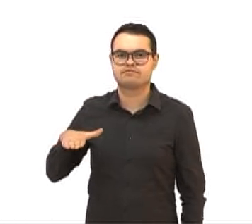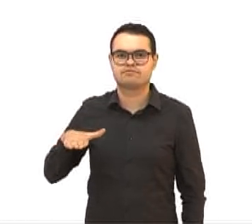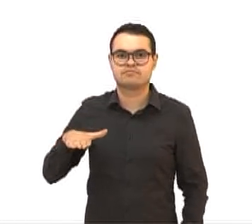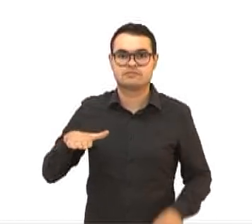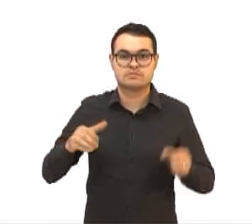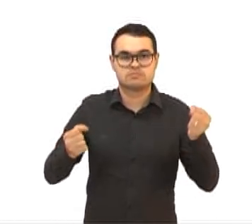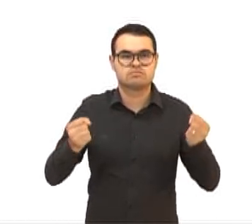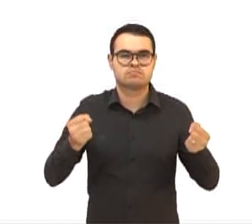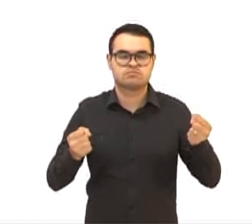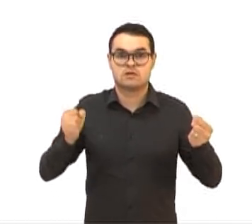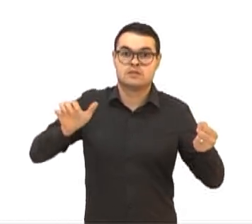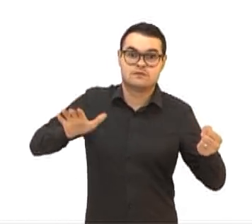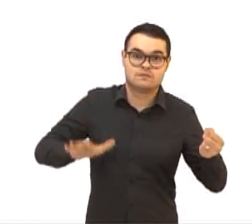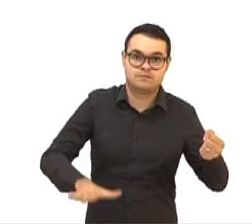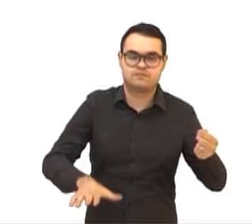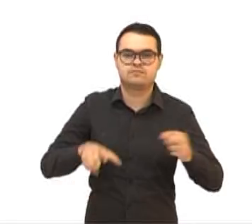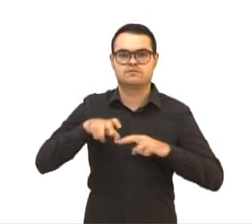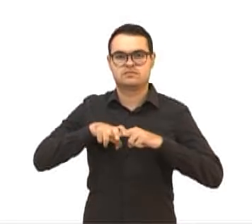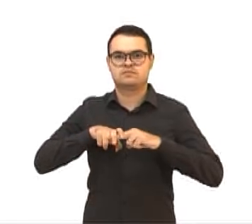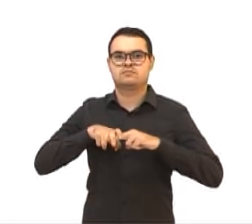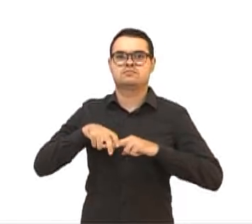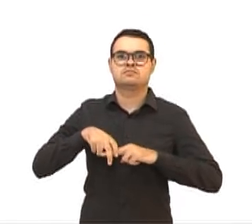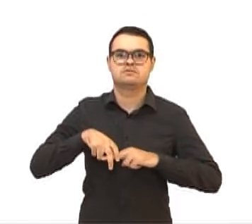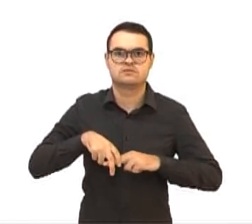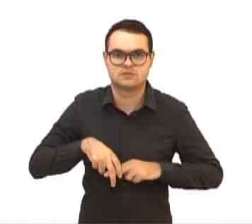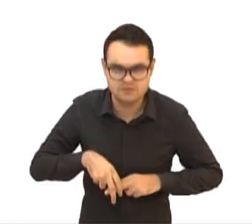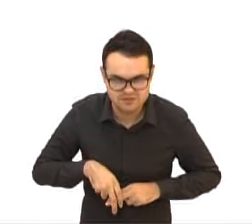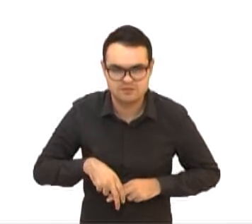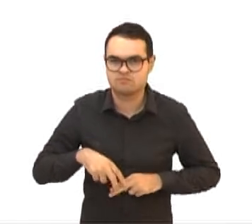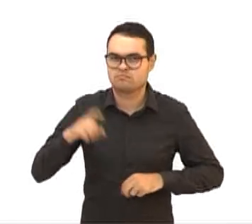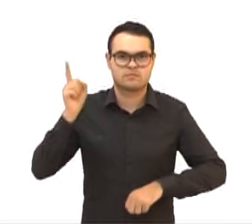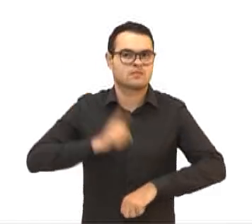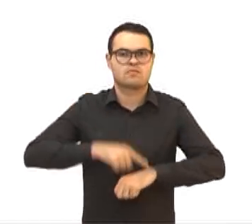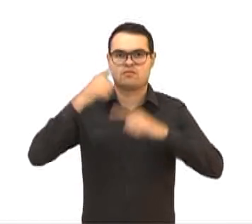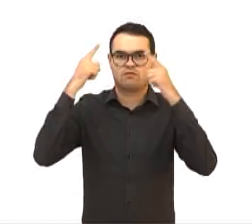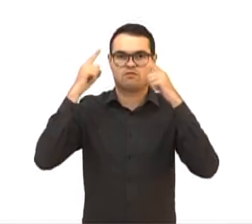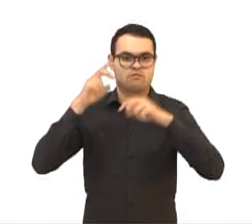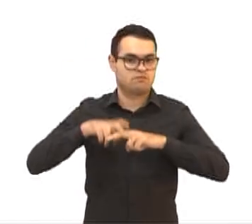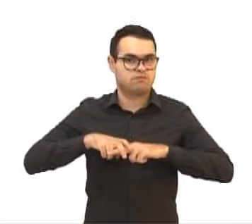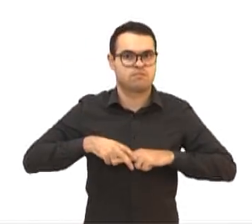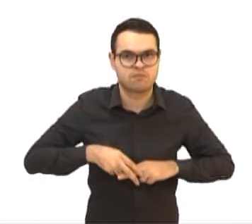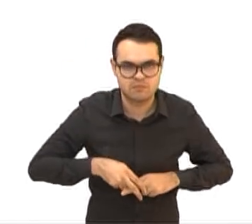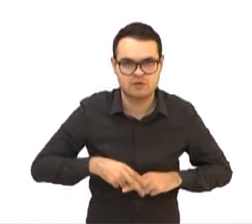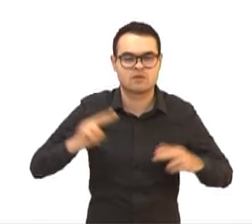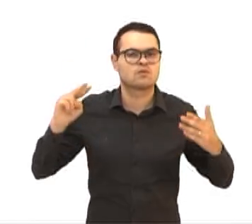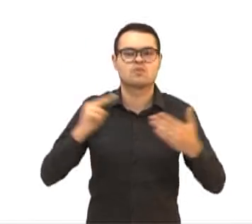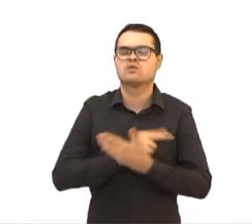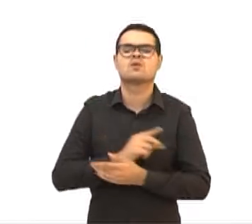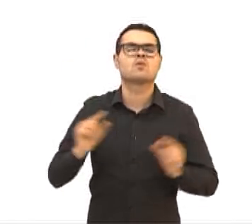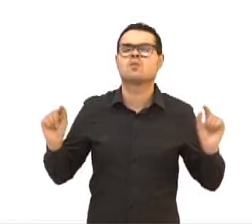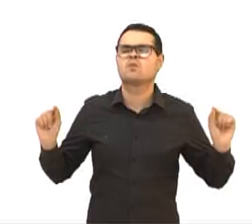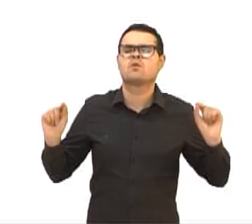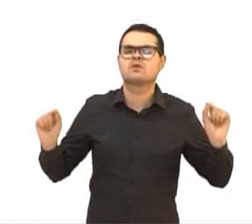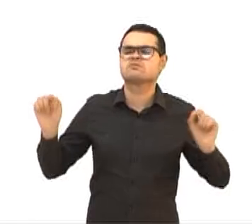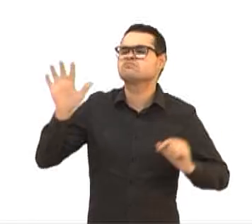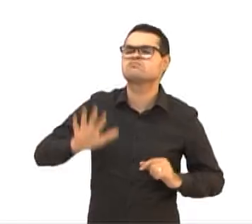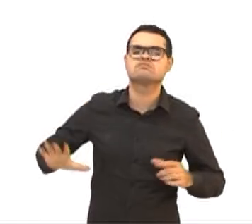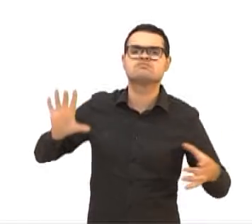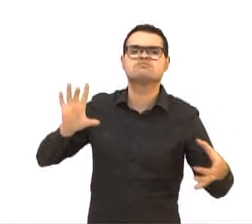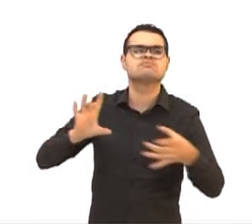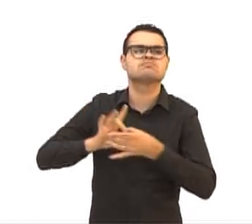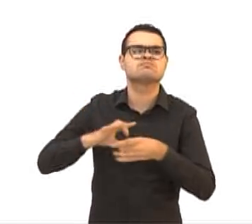freia bruscamente e você é projetado violentamente para frente. Isto ocorreu graças à propriedade geral da